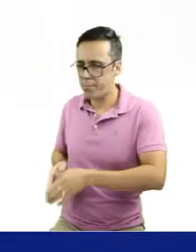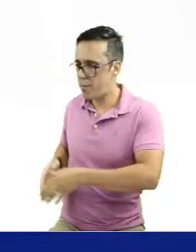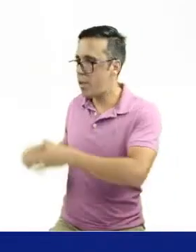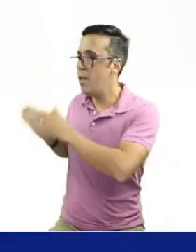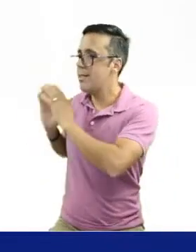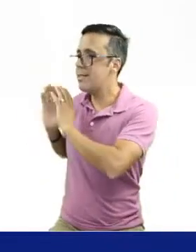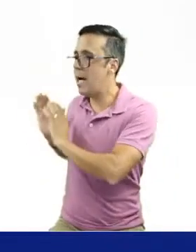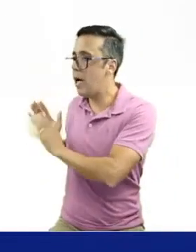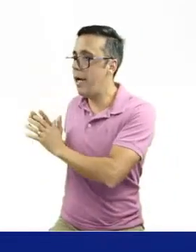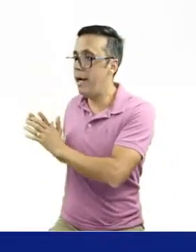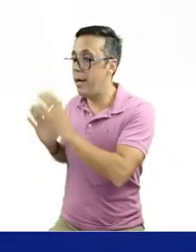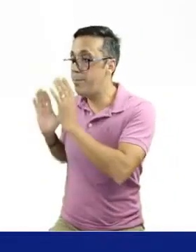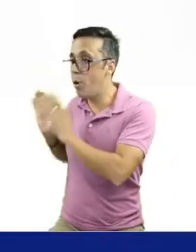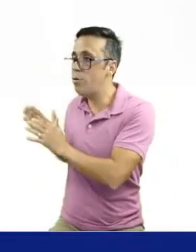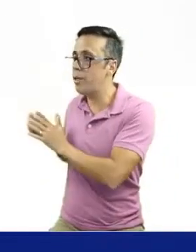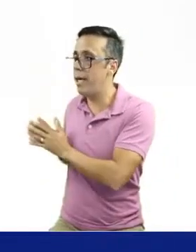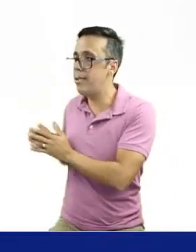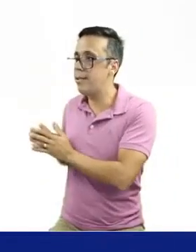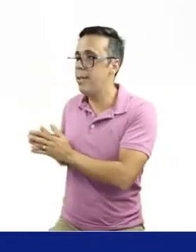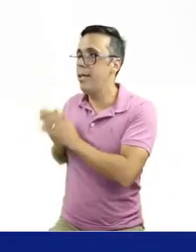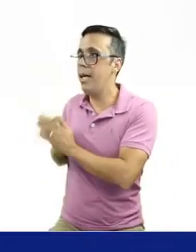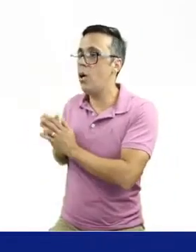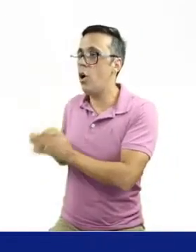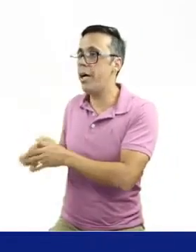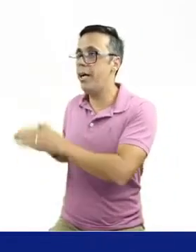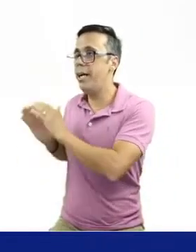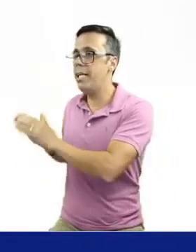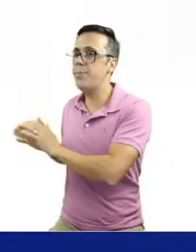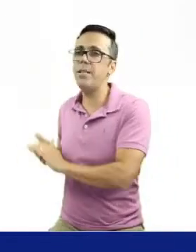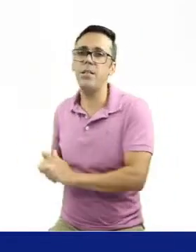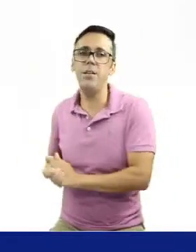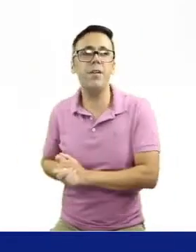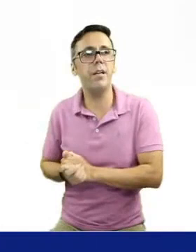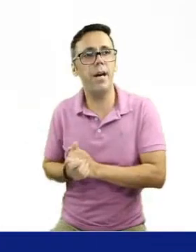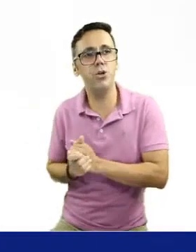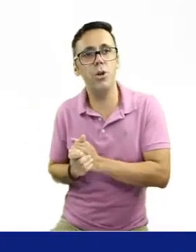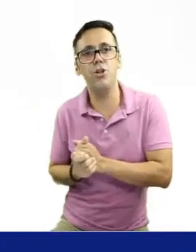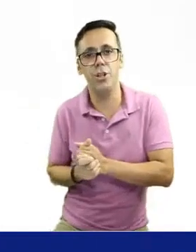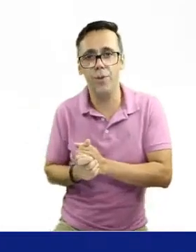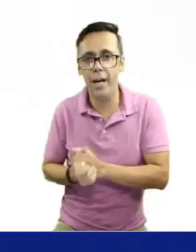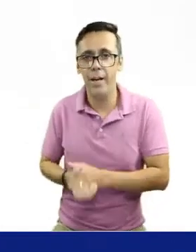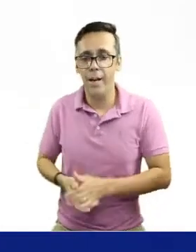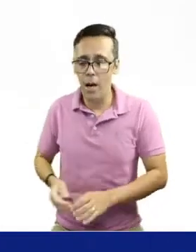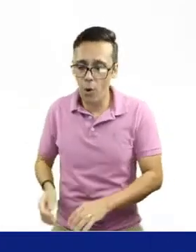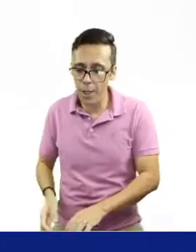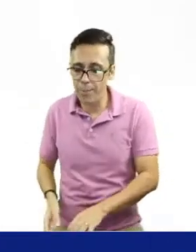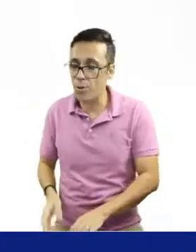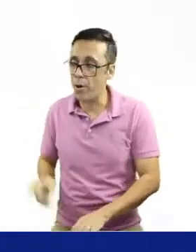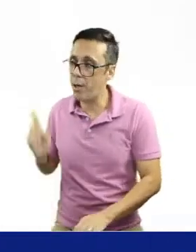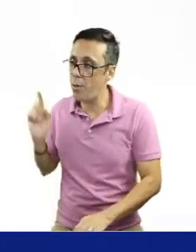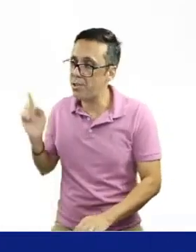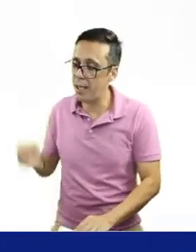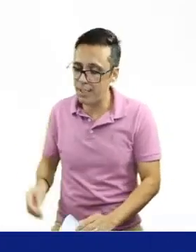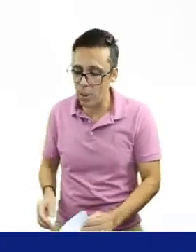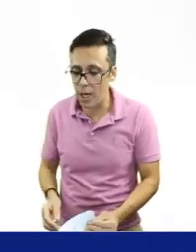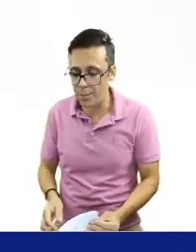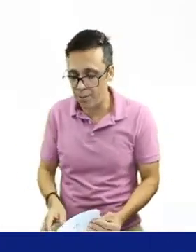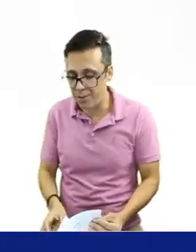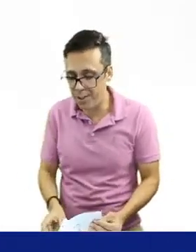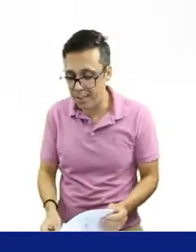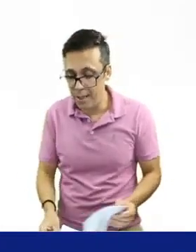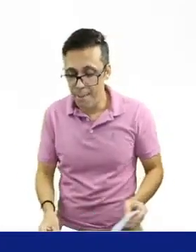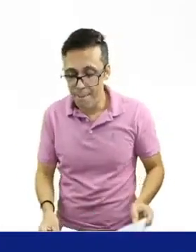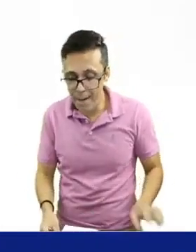importantes e é português e agora especifica que a Radiologia não é agora o pessoal Quero mostrar